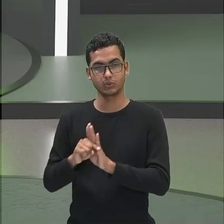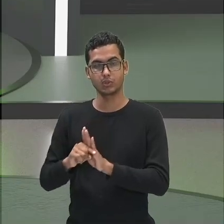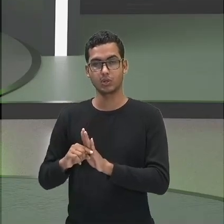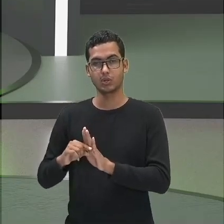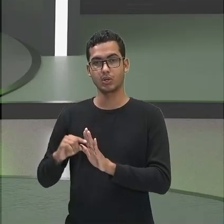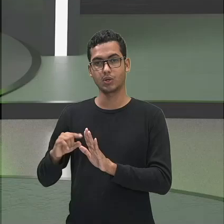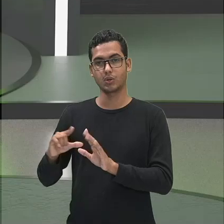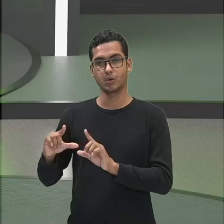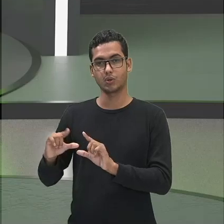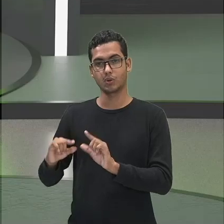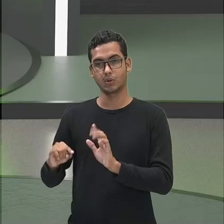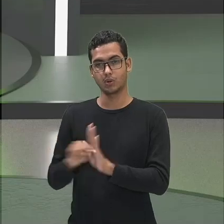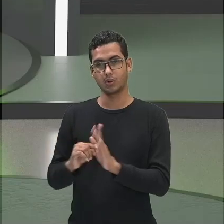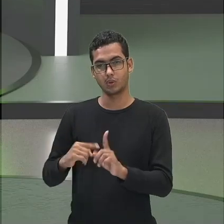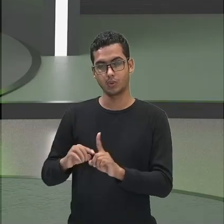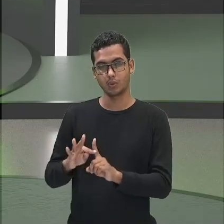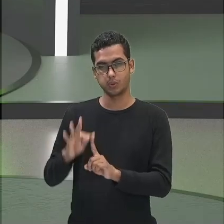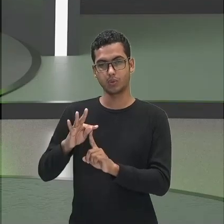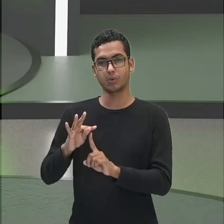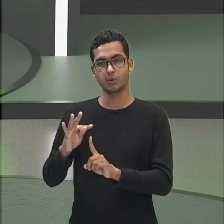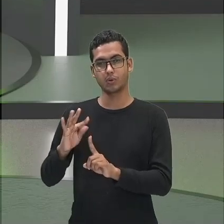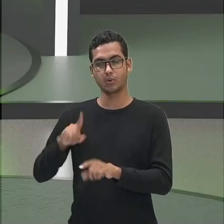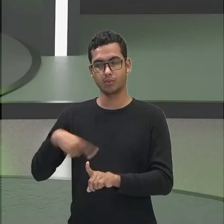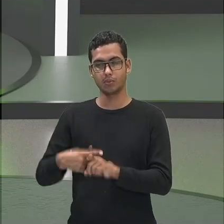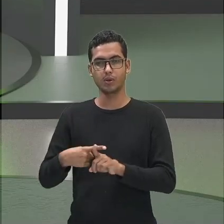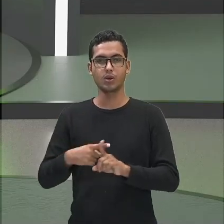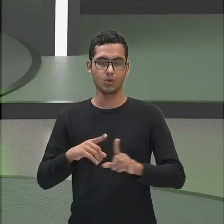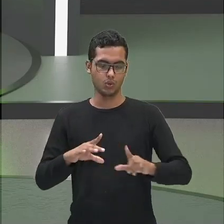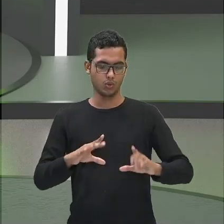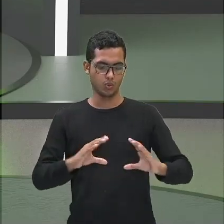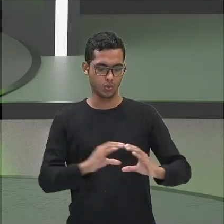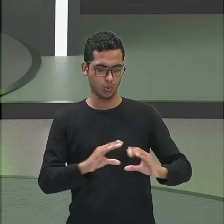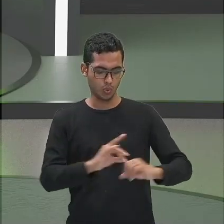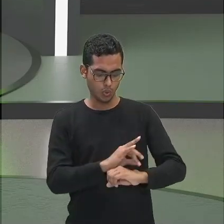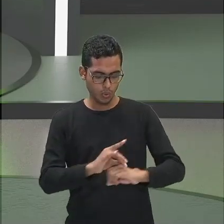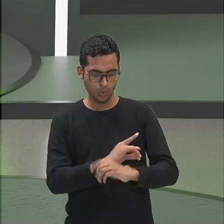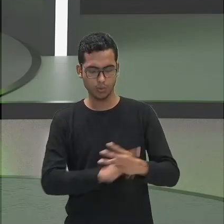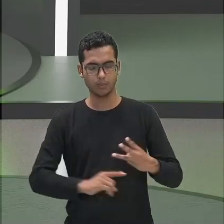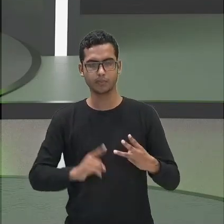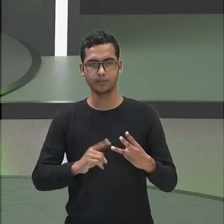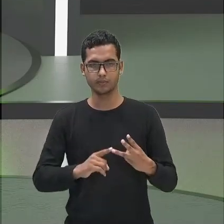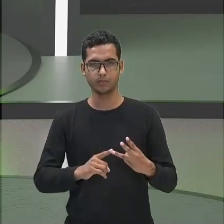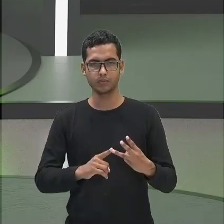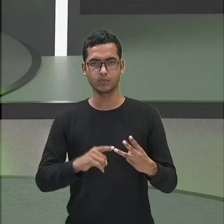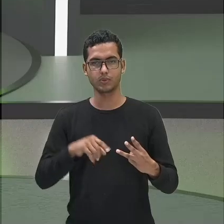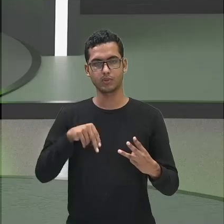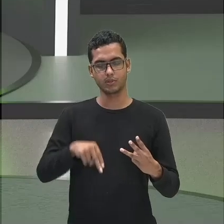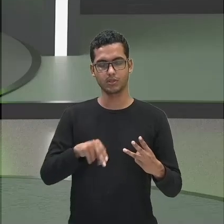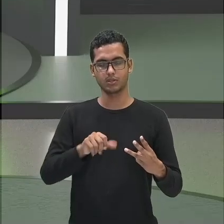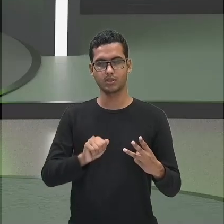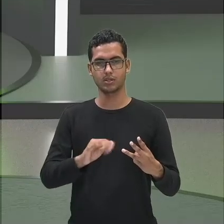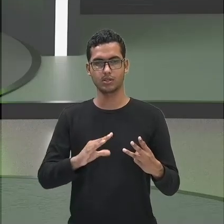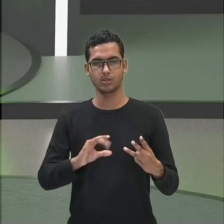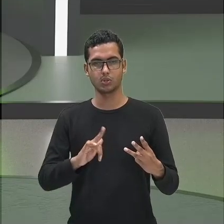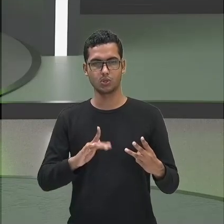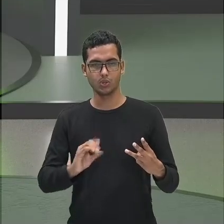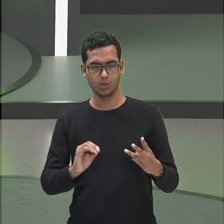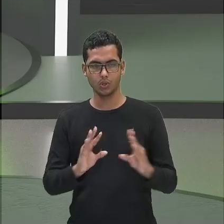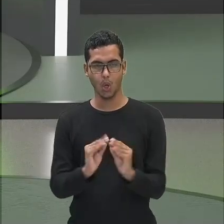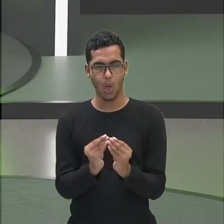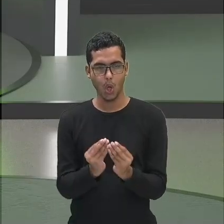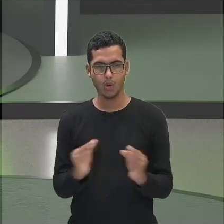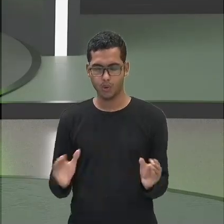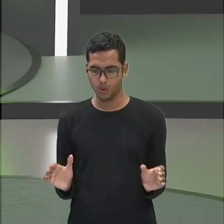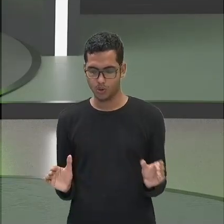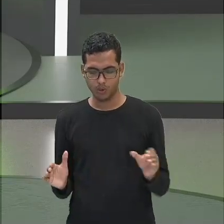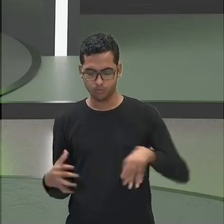e o carvão. E aí, o que ocorre como resultado dessa química? Uma